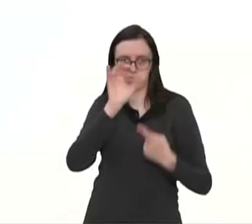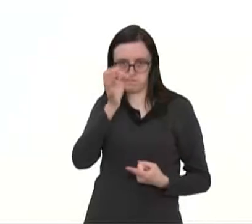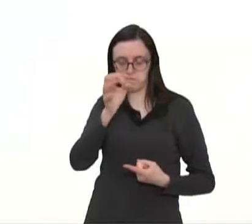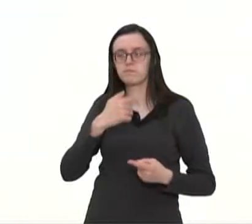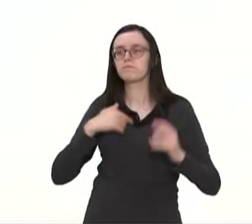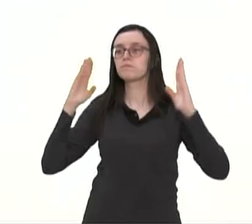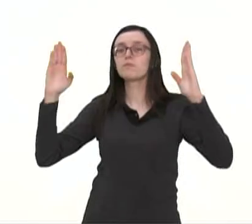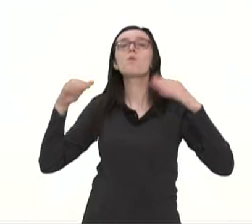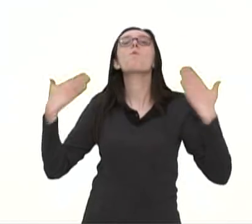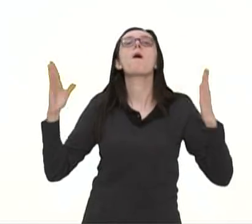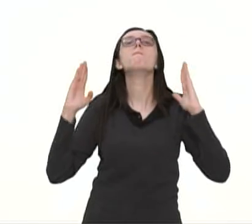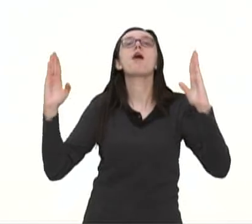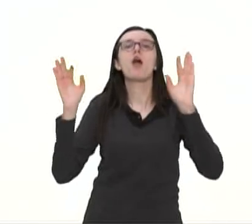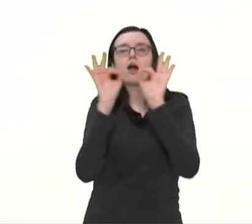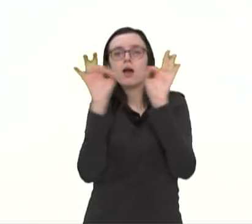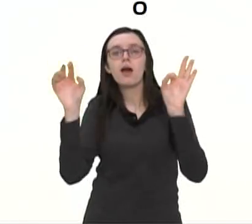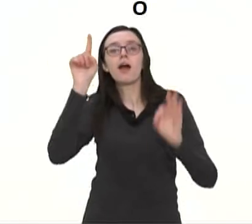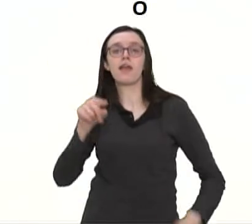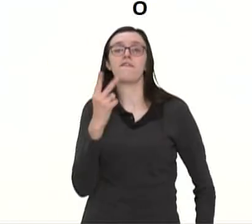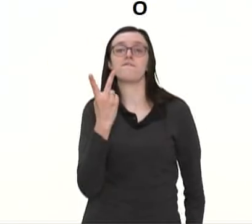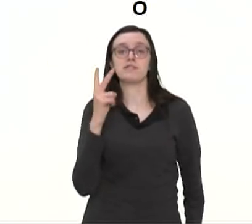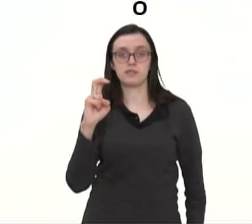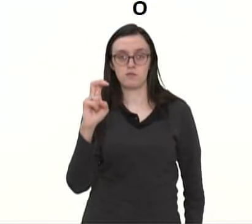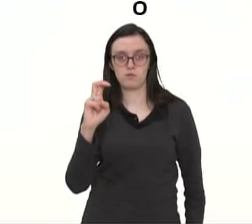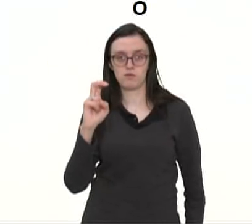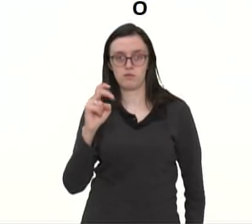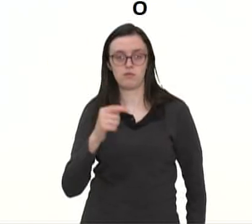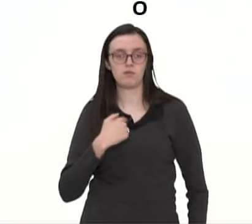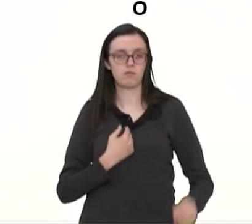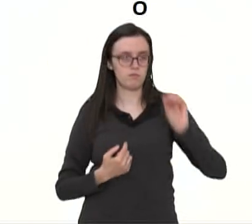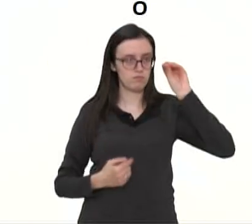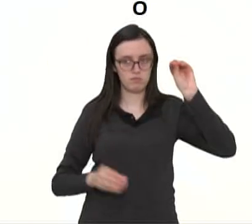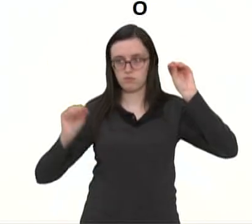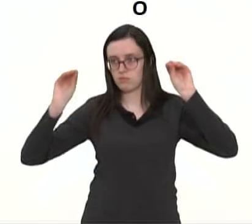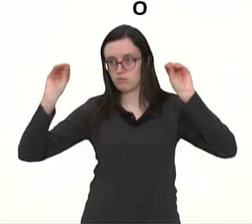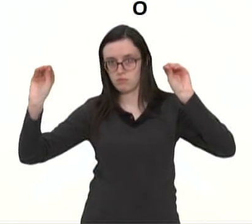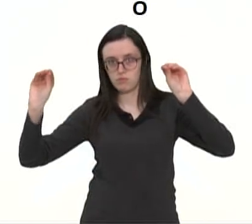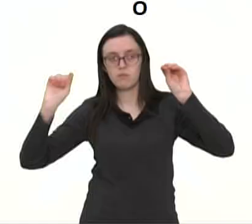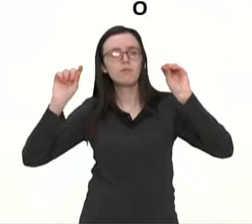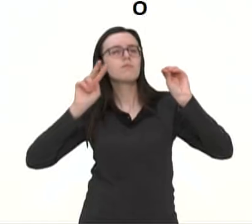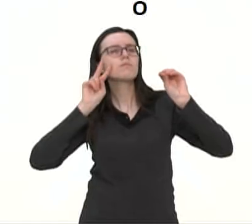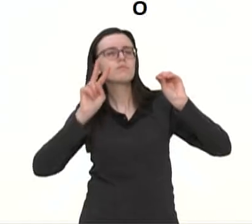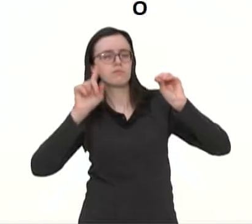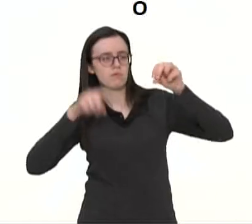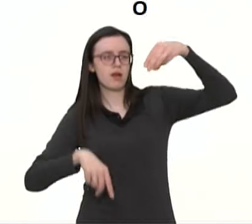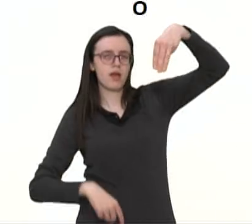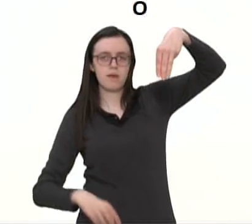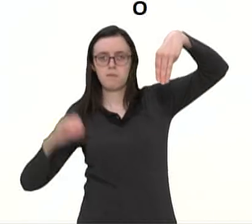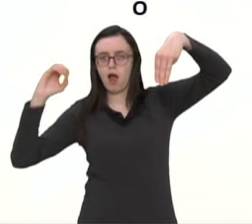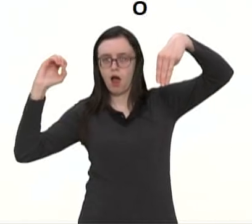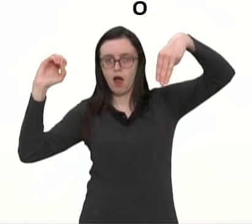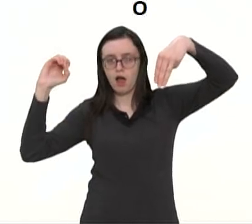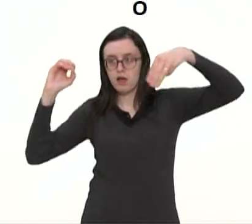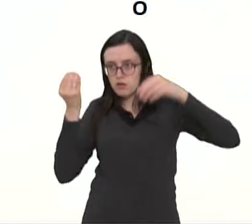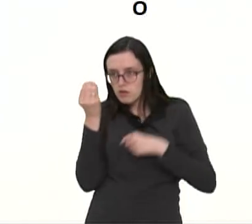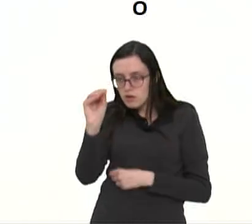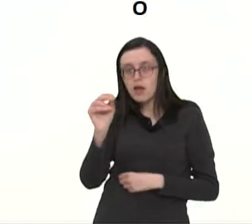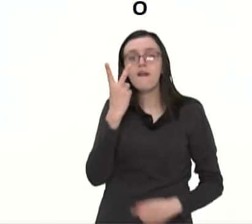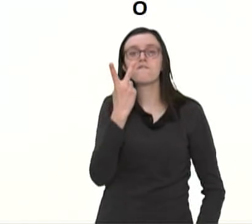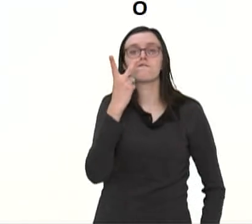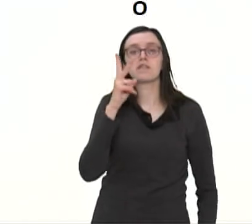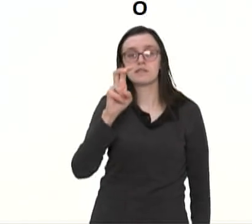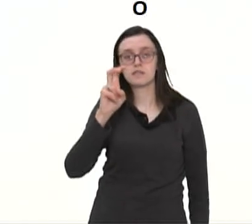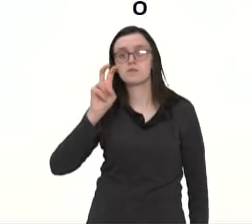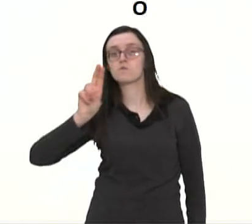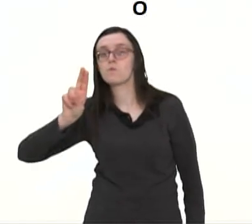distância? 25, tá? Então vou colocar nas duas extremidades o M e o O e considerar 25 a unidade de